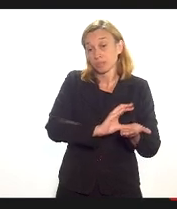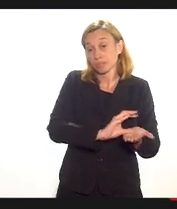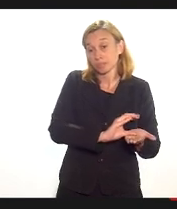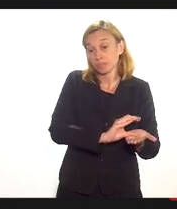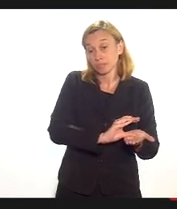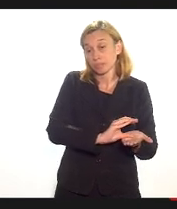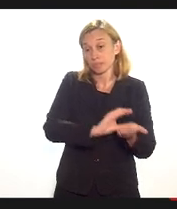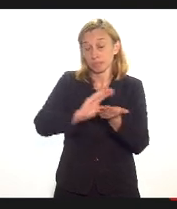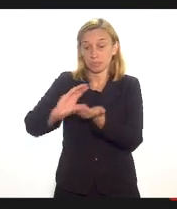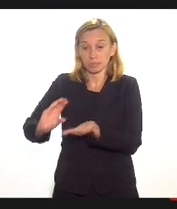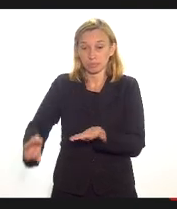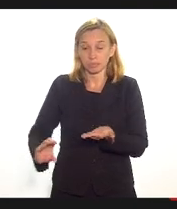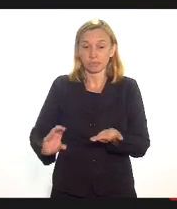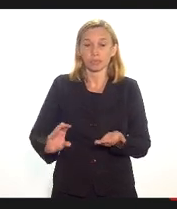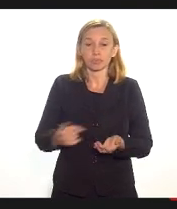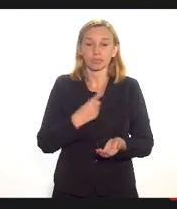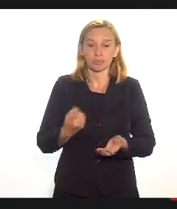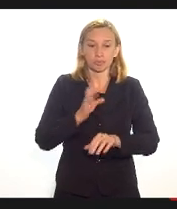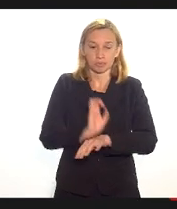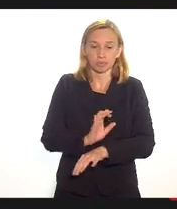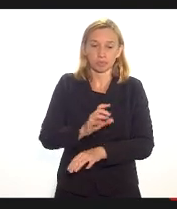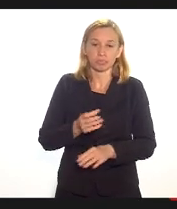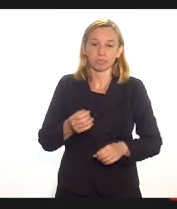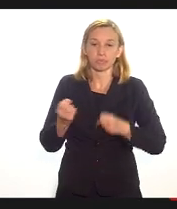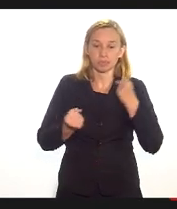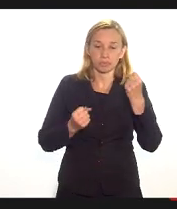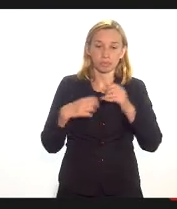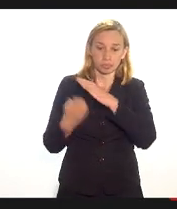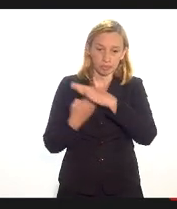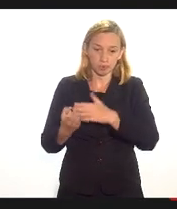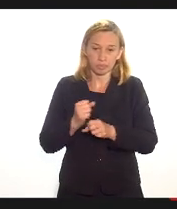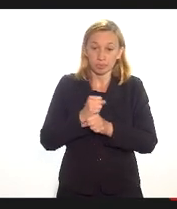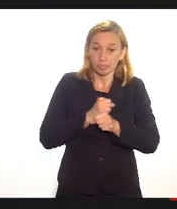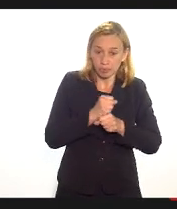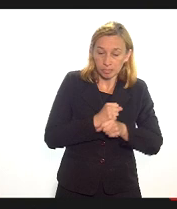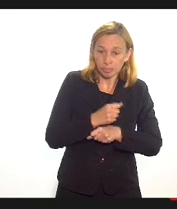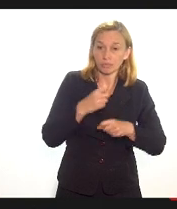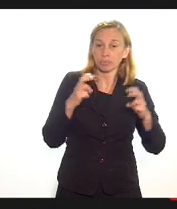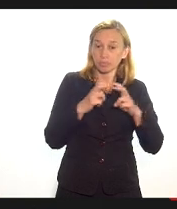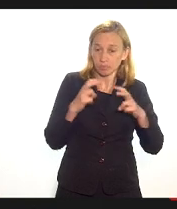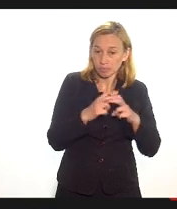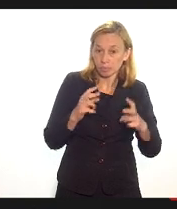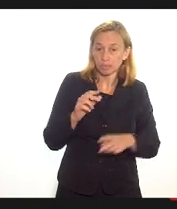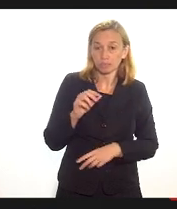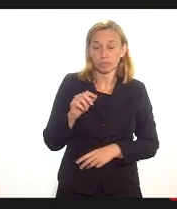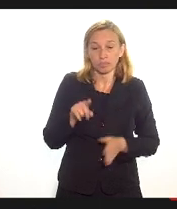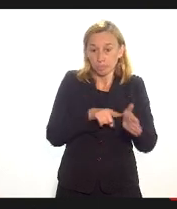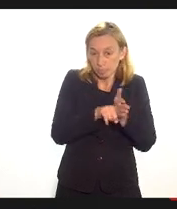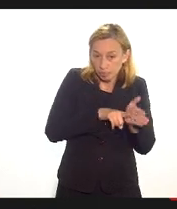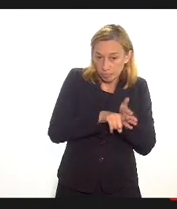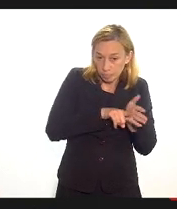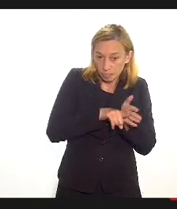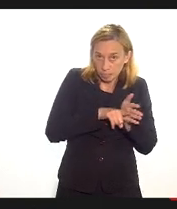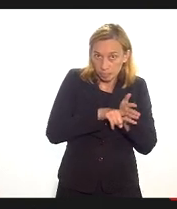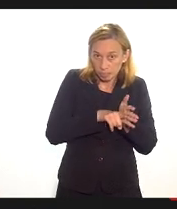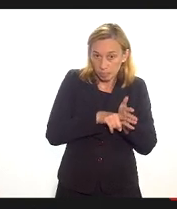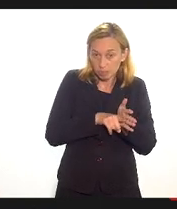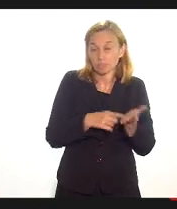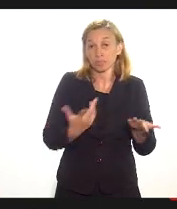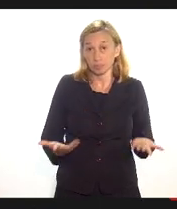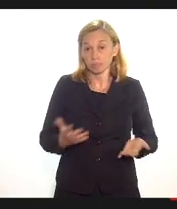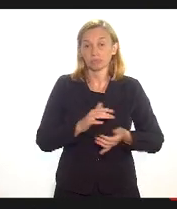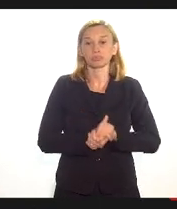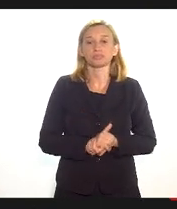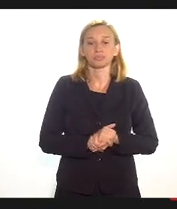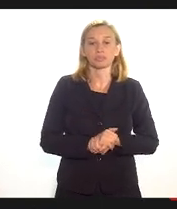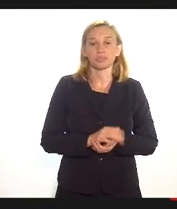justo da agência que durante anos brigou por um monopólio fiscalizatório totalmente descabido